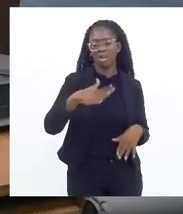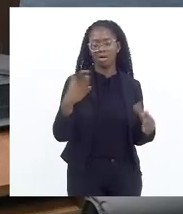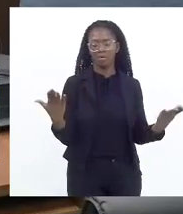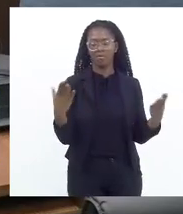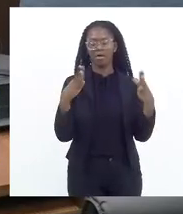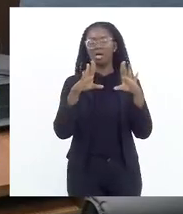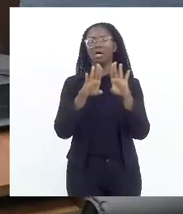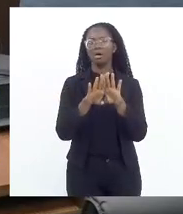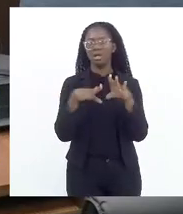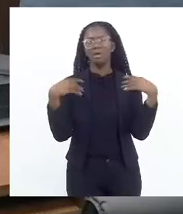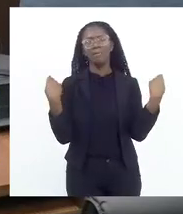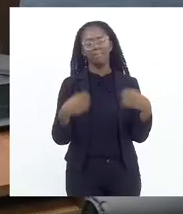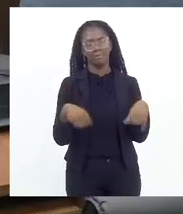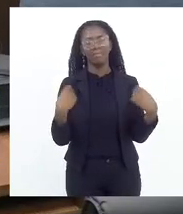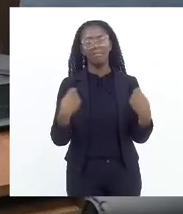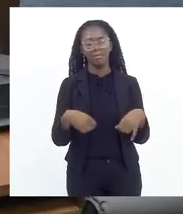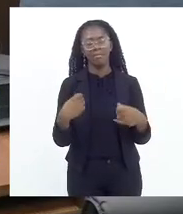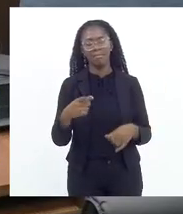fechados. A gente precisa ter